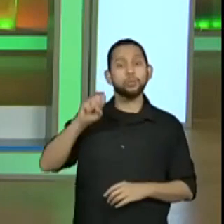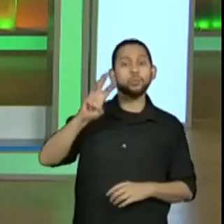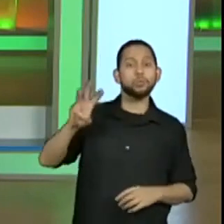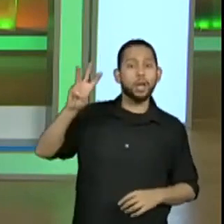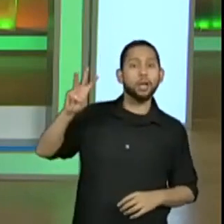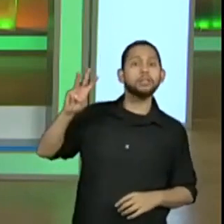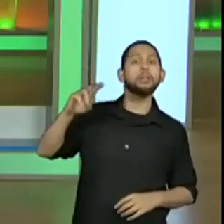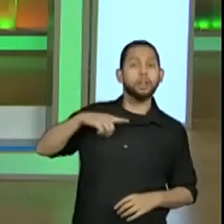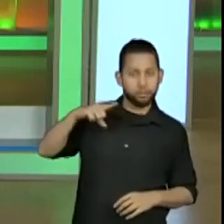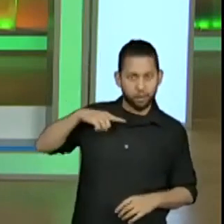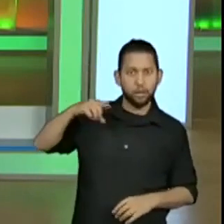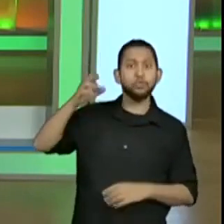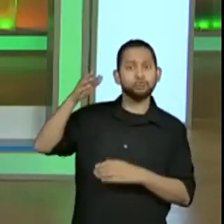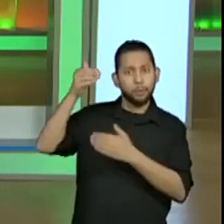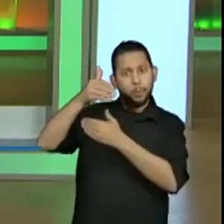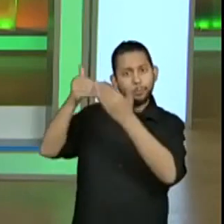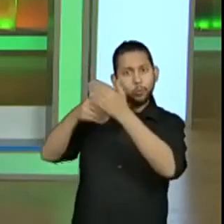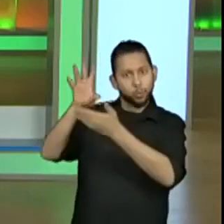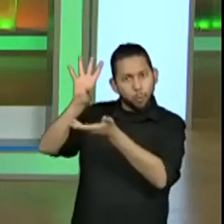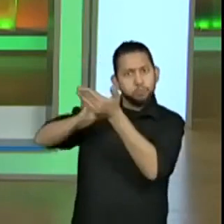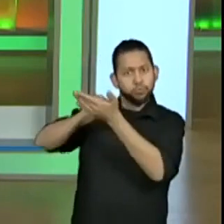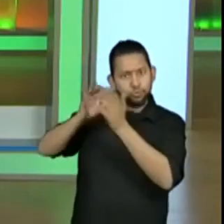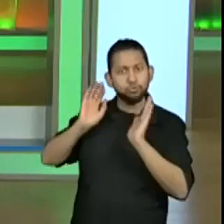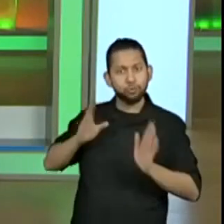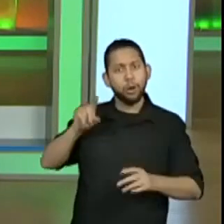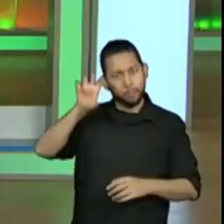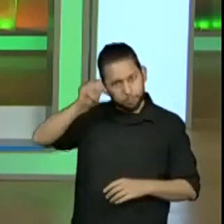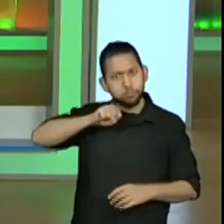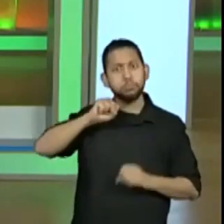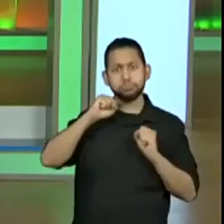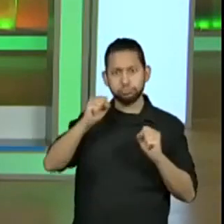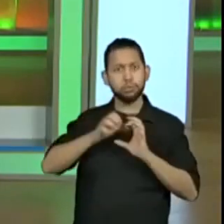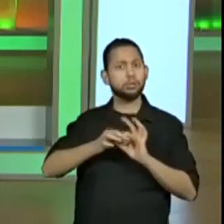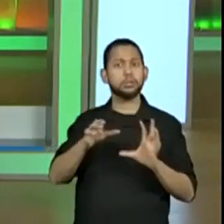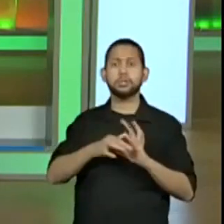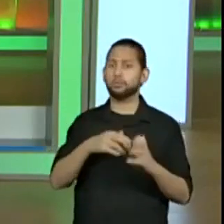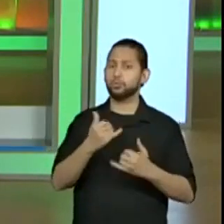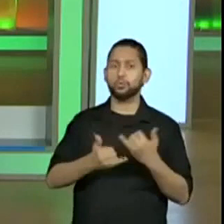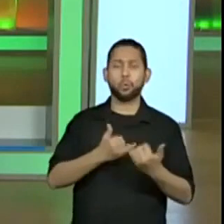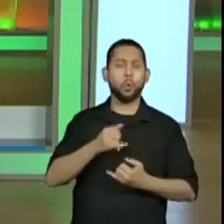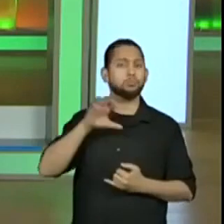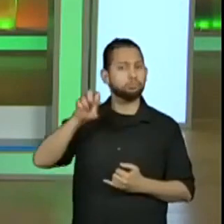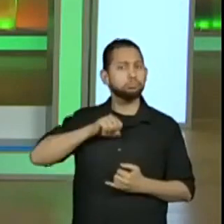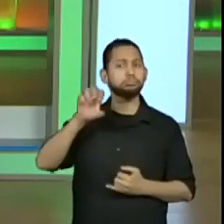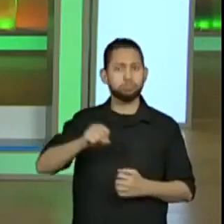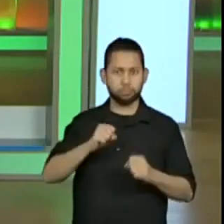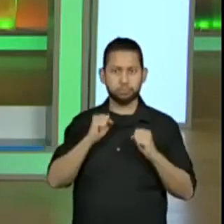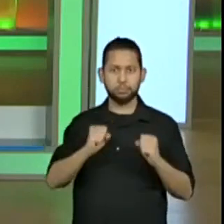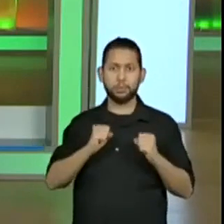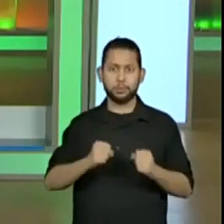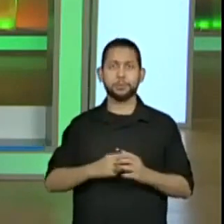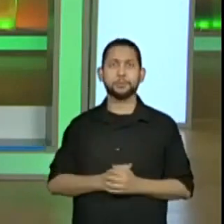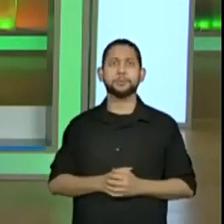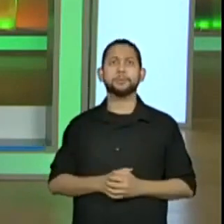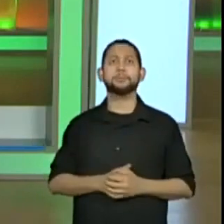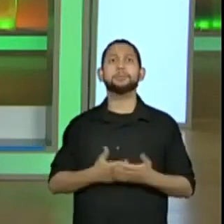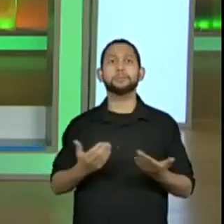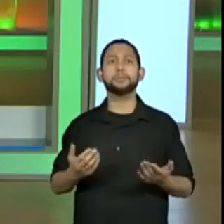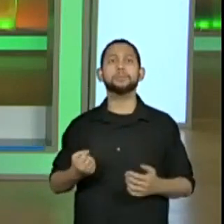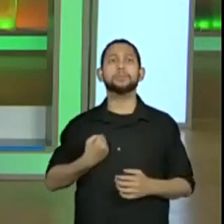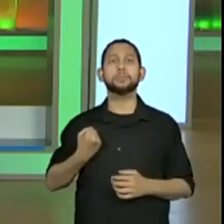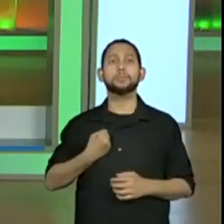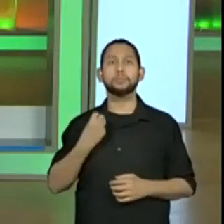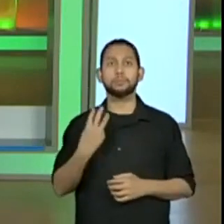certeza. Vai estar no repositório. Se já não estiver, vai estar no repositório, tá ok? Aí todo mundo pode ter acesso lá. Vamos lá, casa